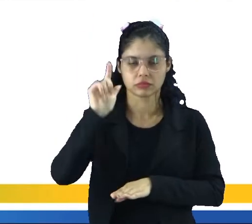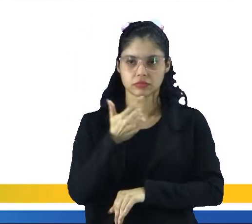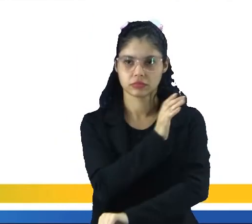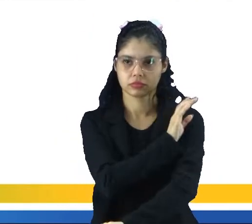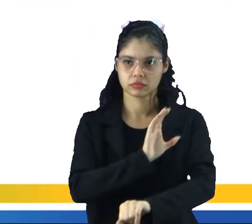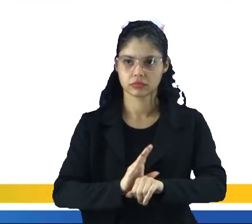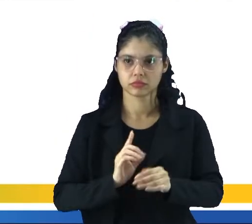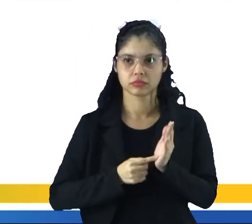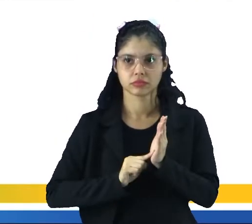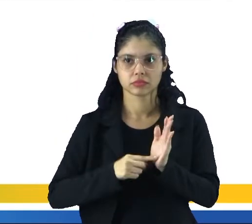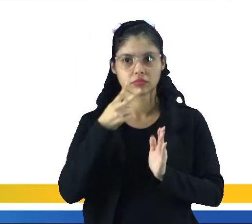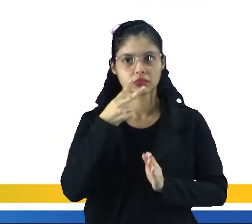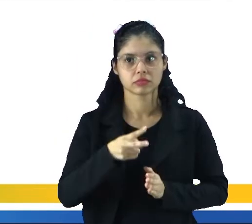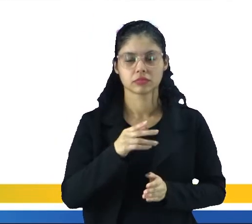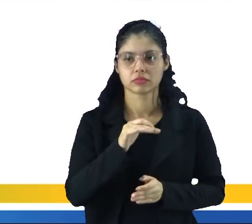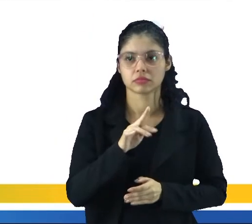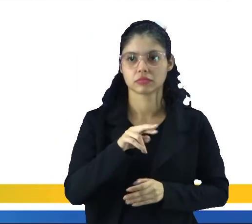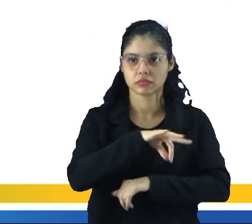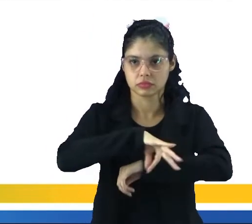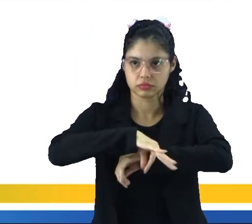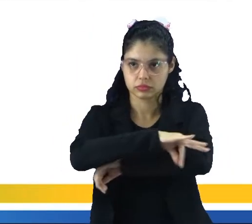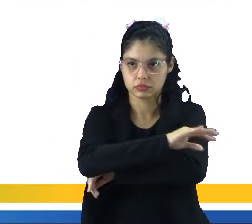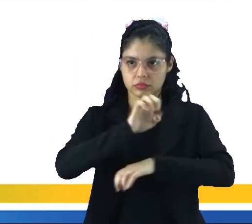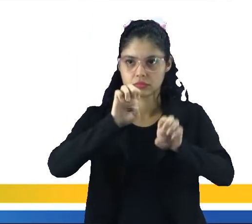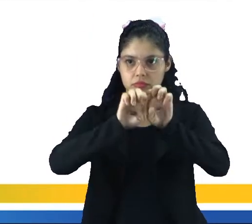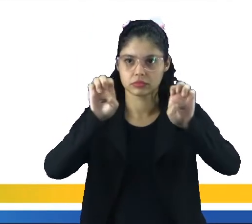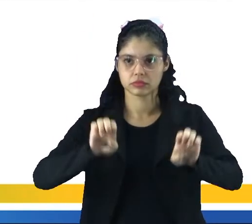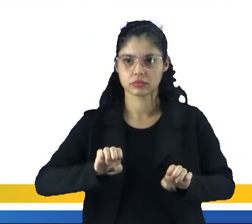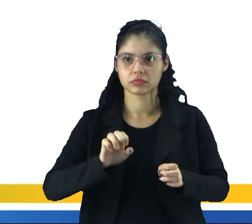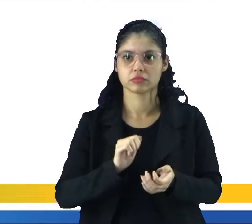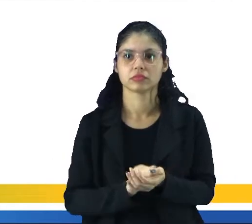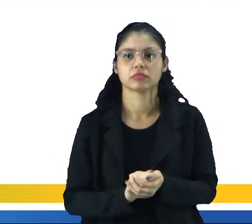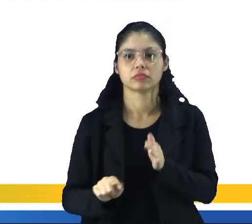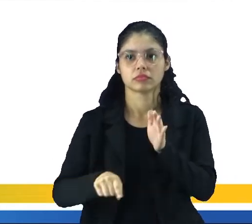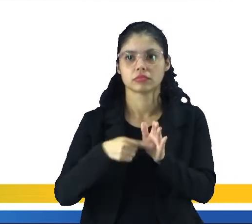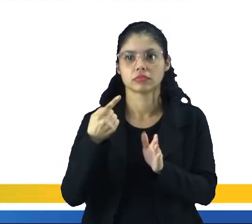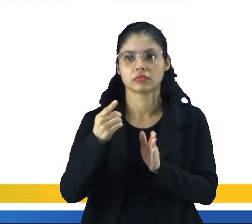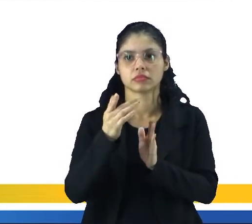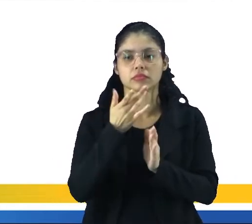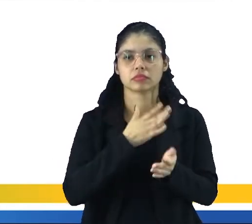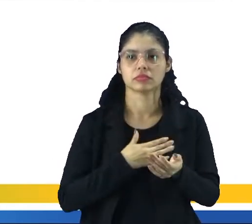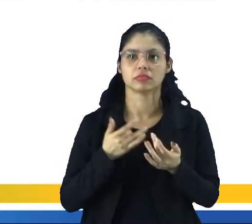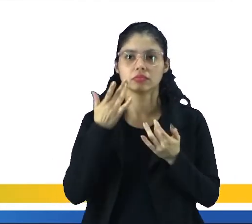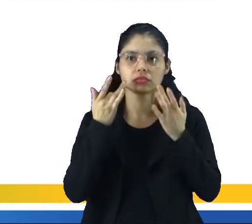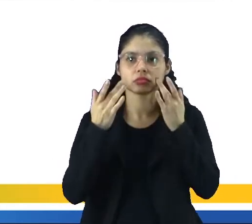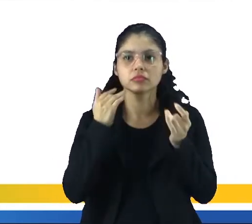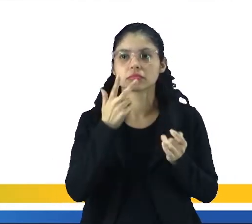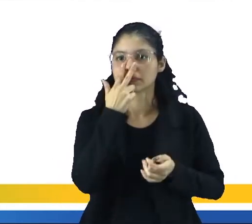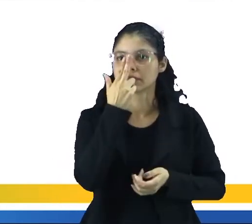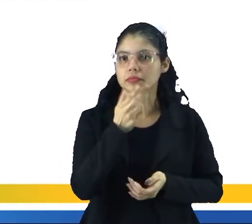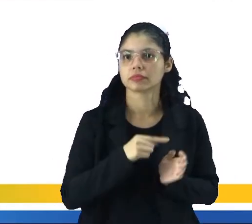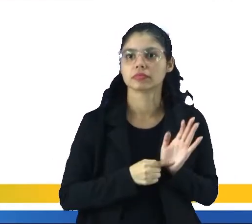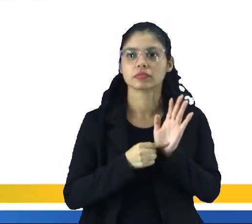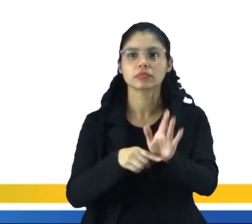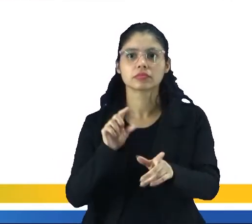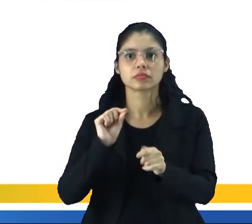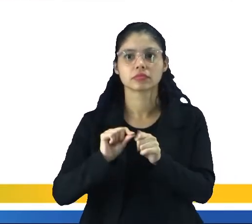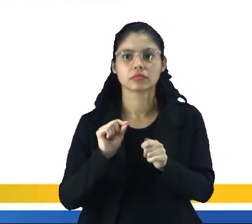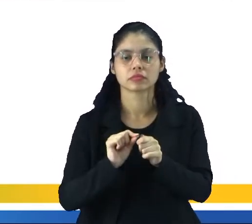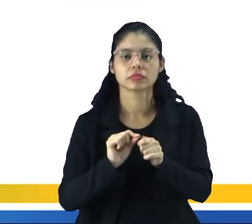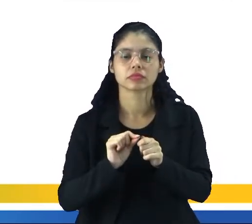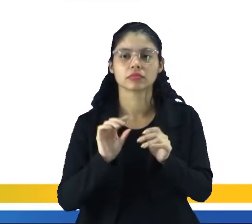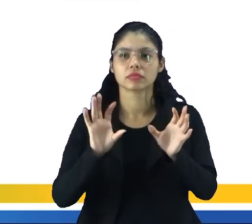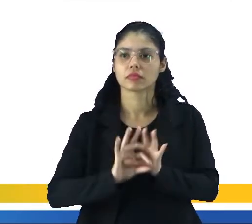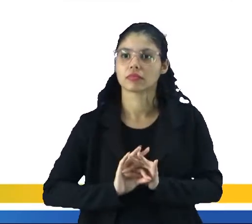Do ponto de vista arquitetônico, a estrutura dos primeiros teatros era parecida, As apresentações eram feitas ao ar